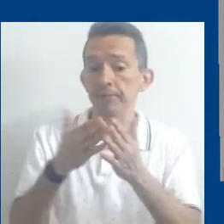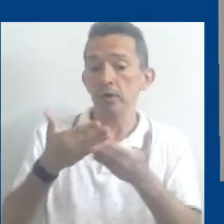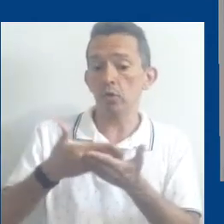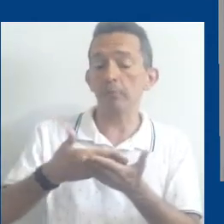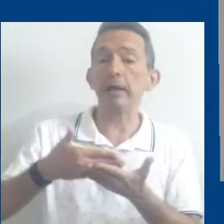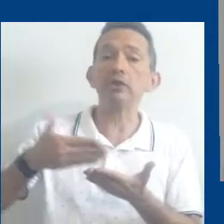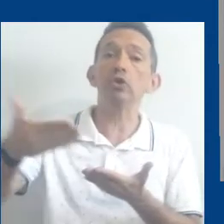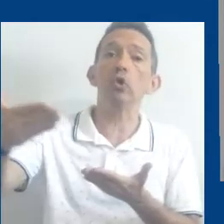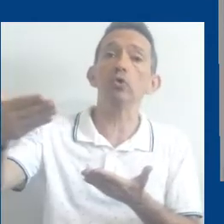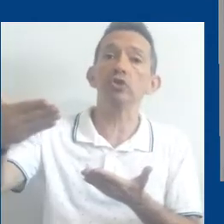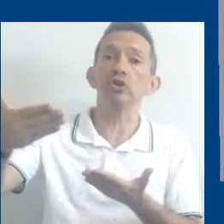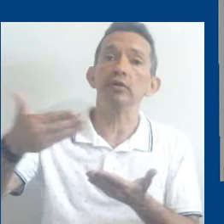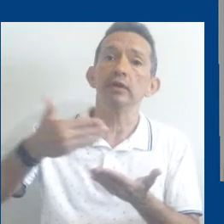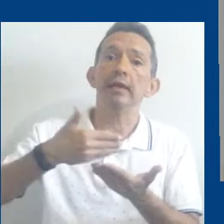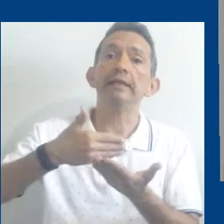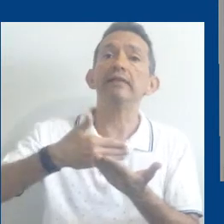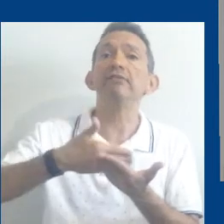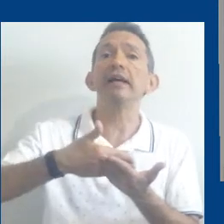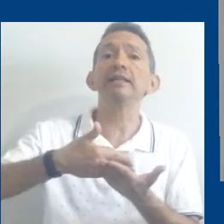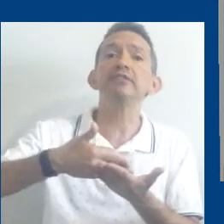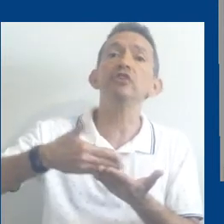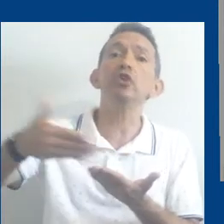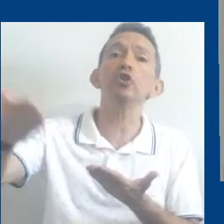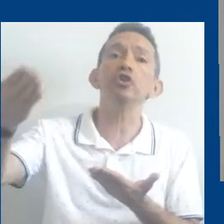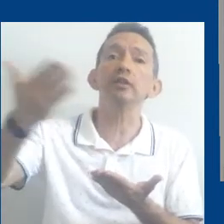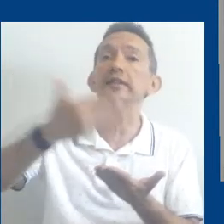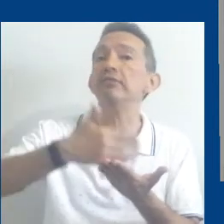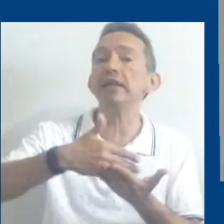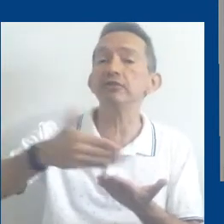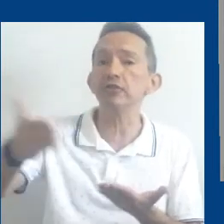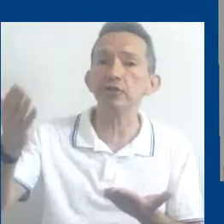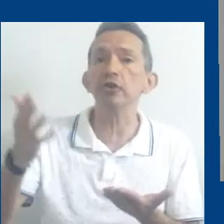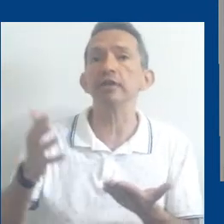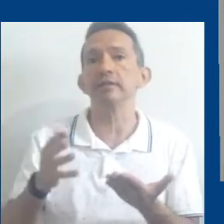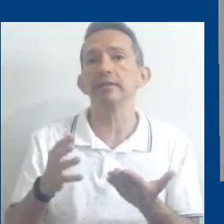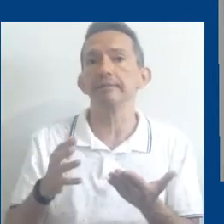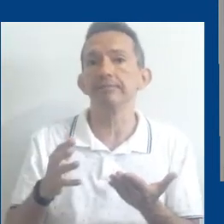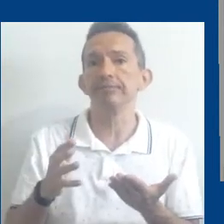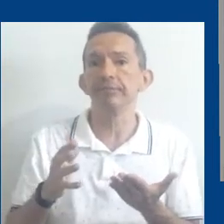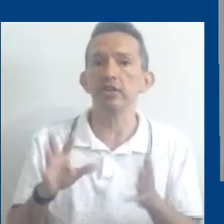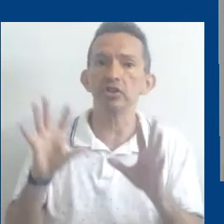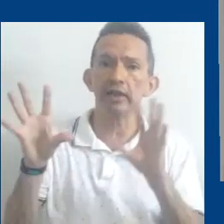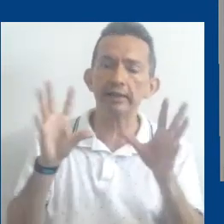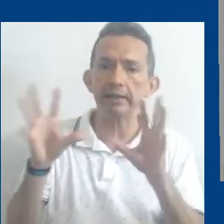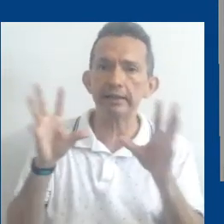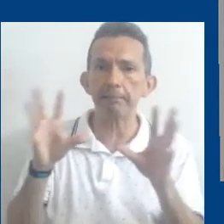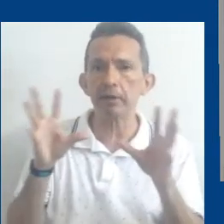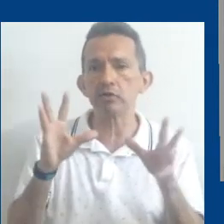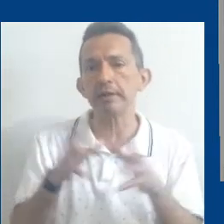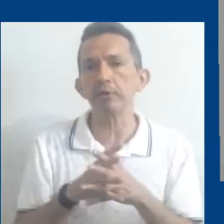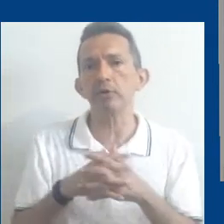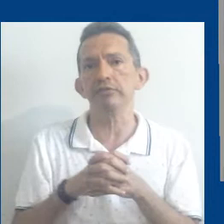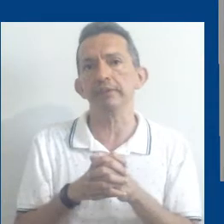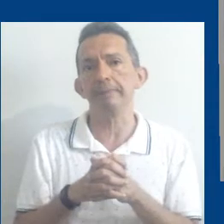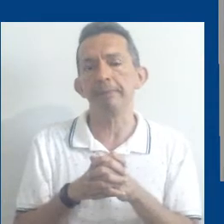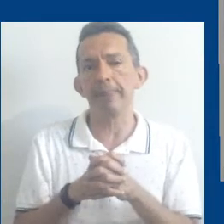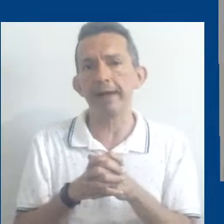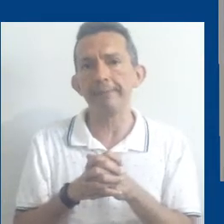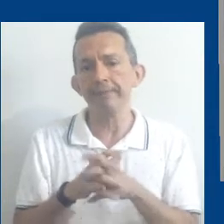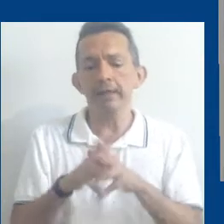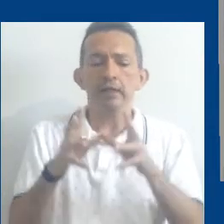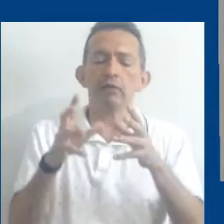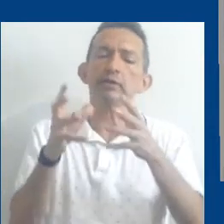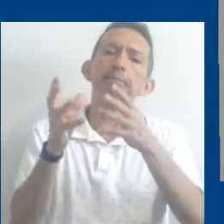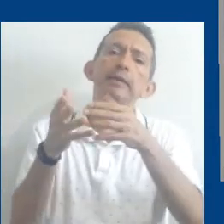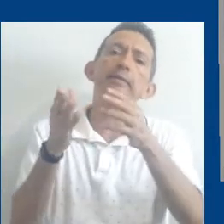coisa, o complexo de Golgi, ele tem várias fisiologias, ele tem várias funções. E a gente tem que atentar para isso na prova,